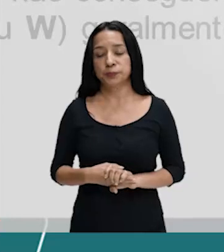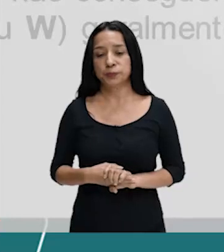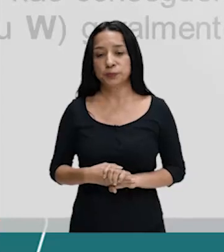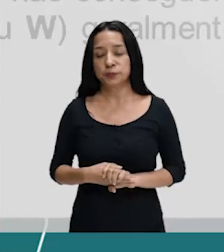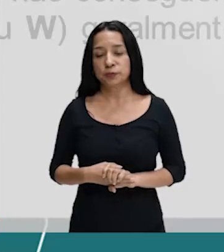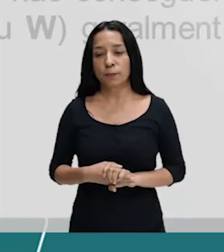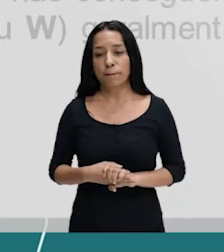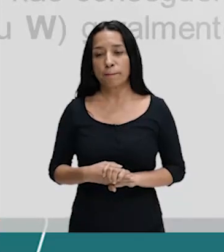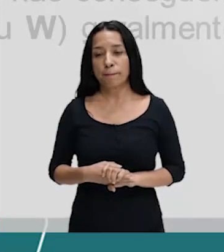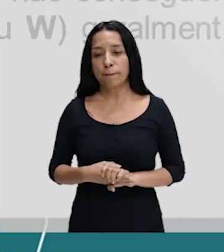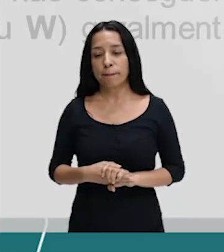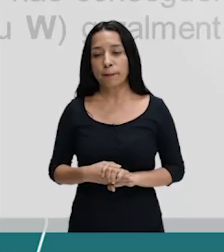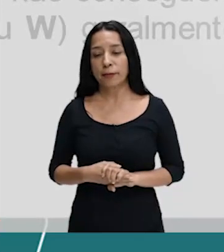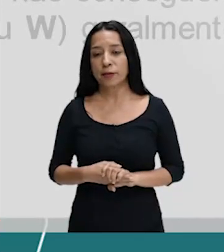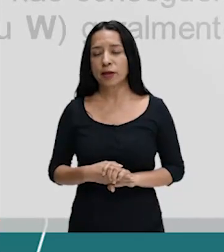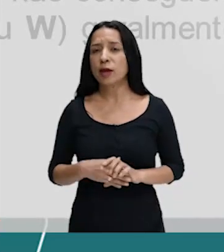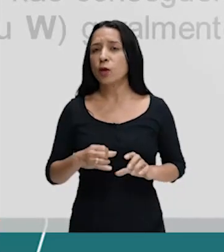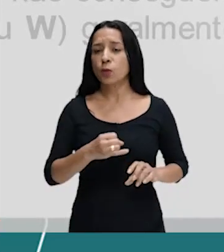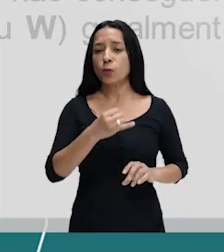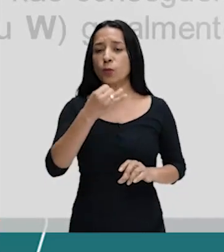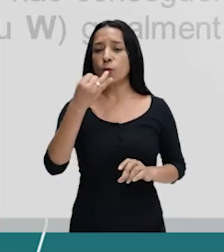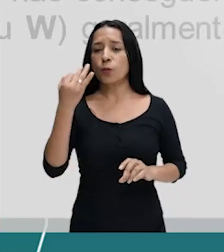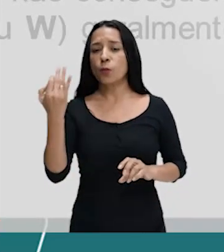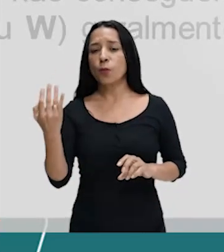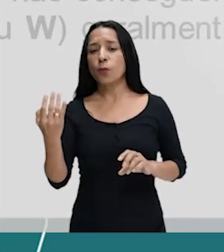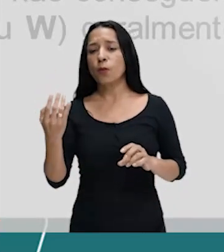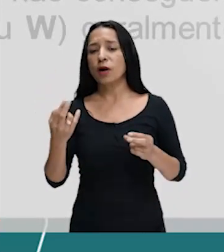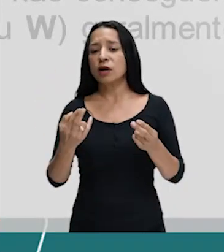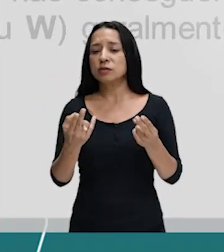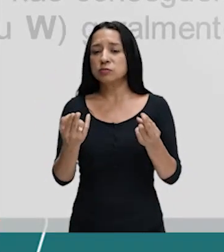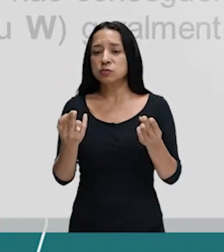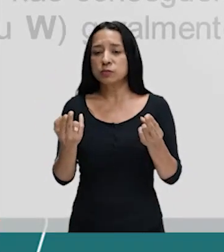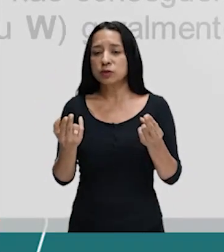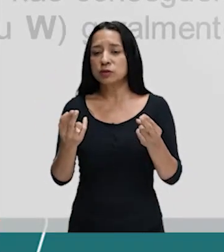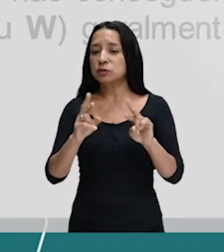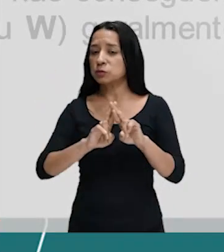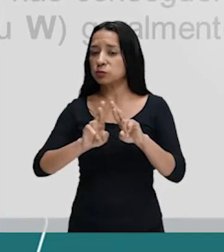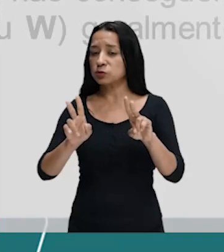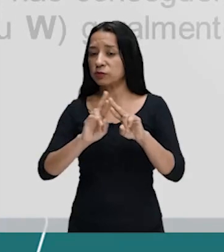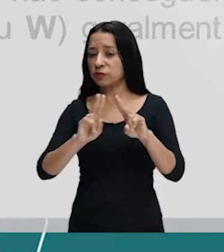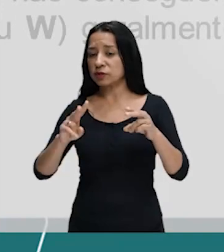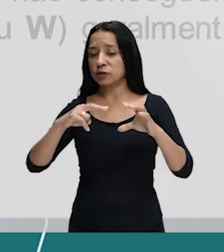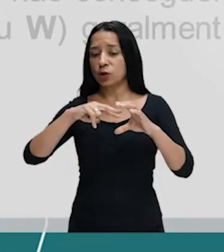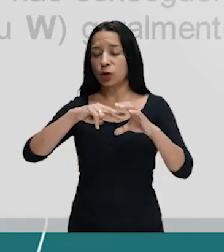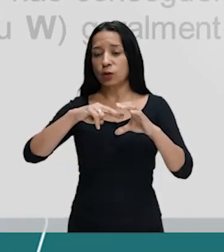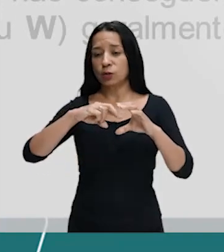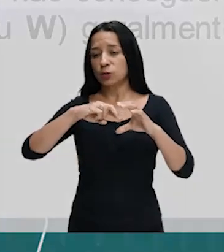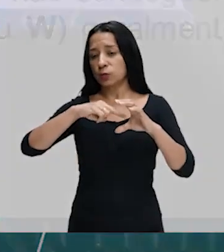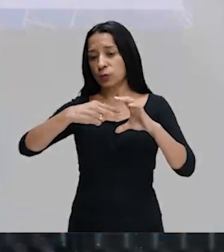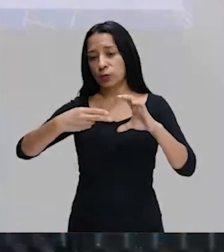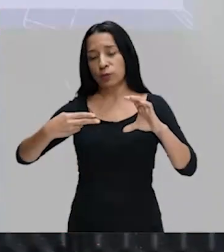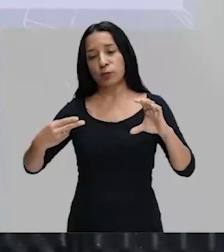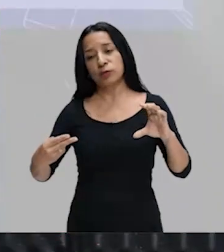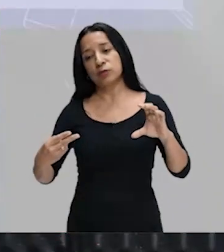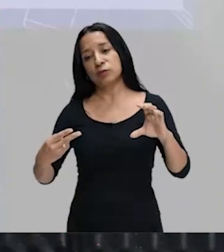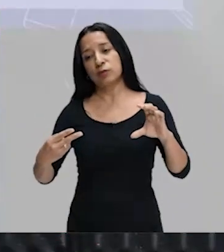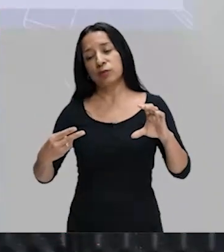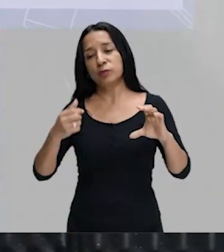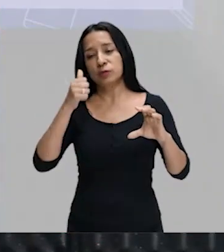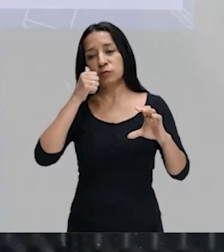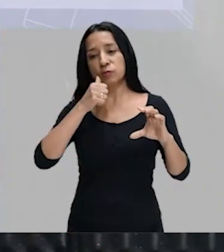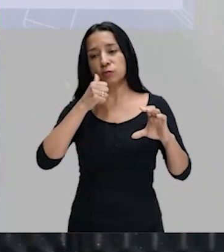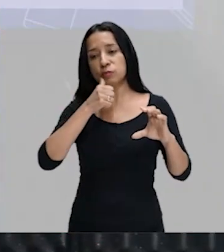quais são as semelhanças e diferenças, né, entre esses cromossomos sexuais? Falando principalmente do cromossomo dos